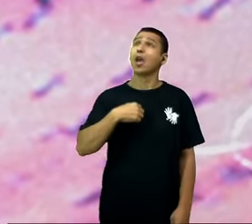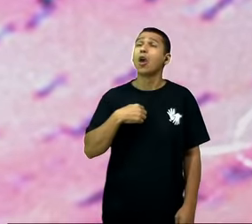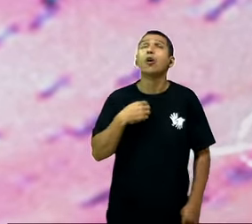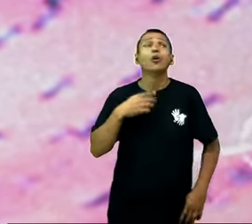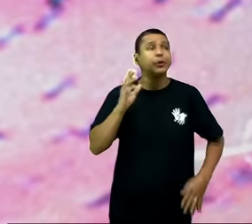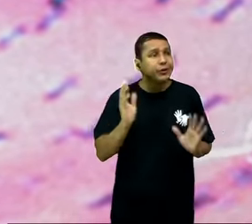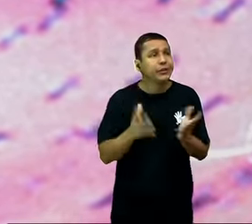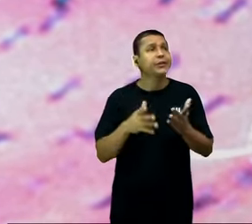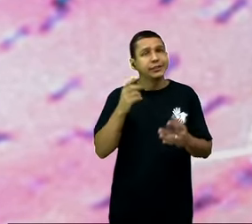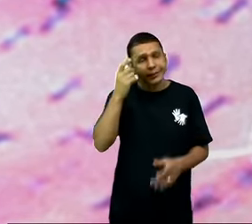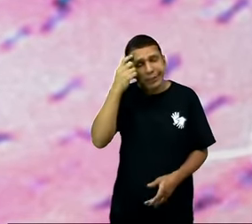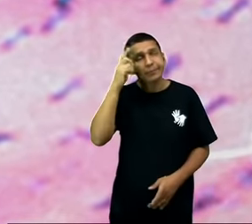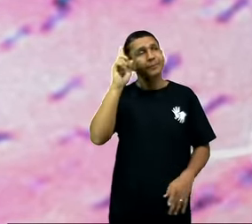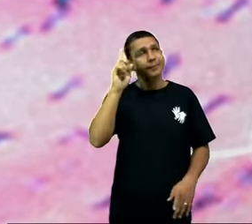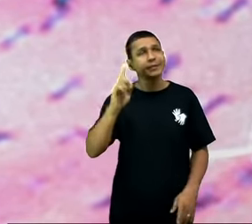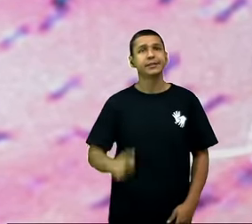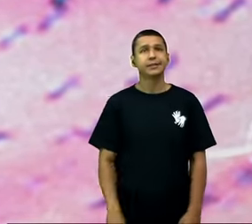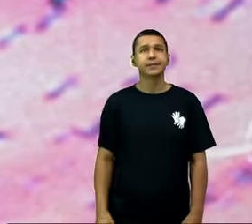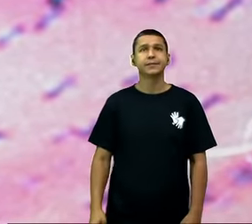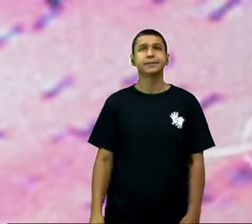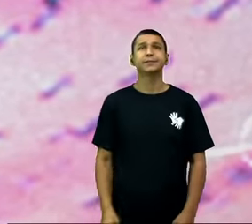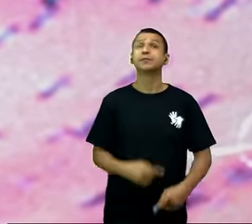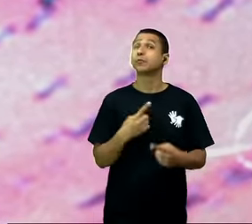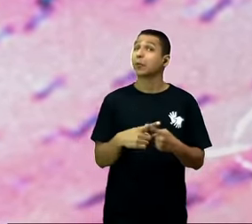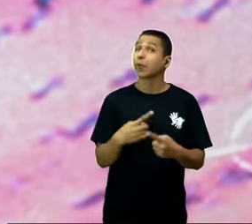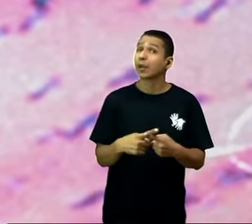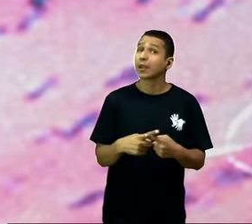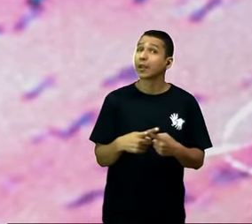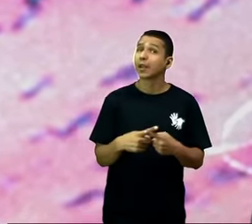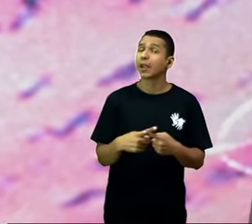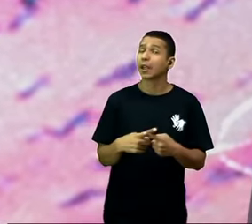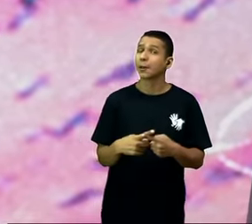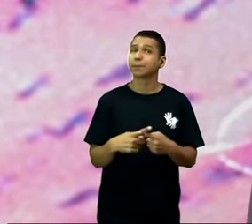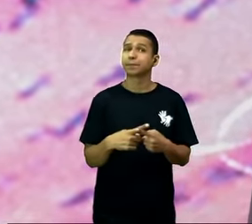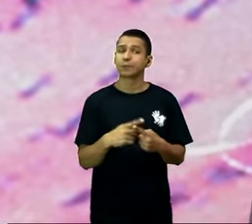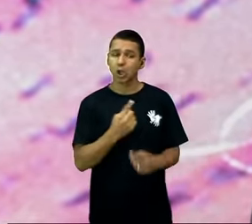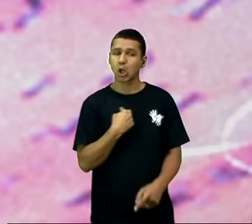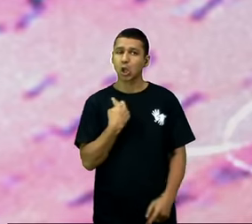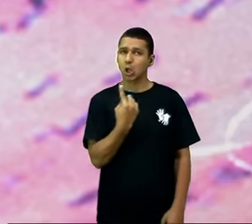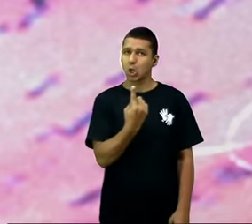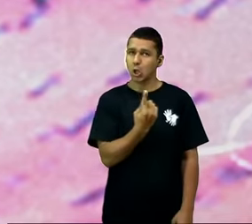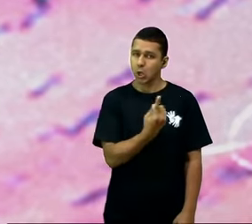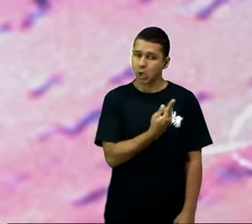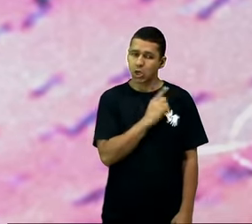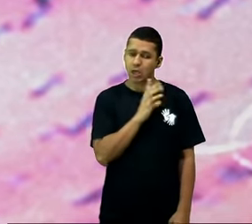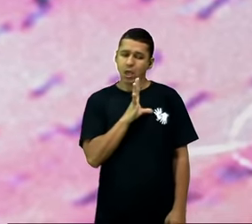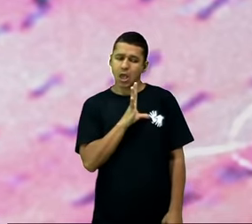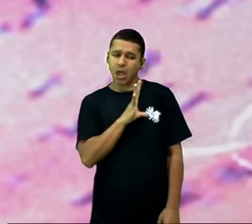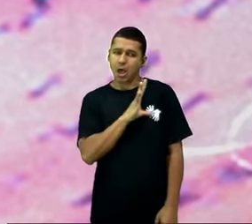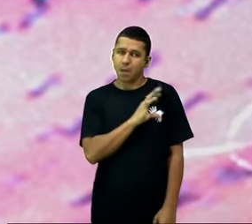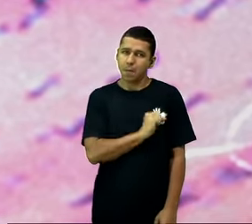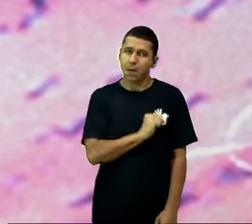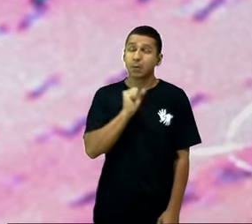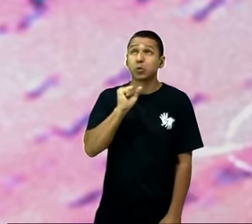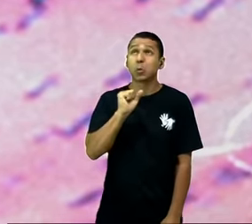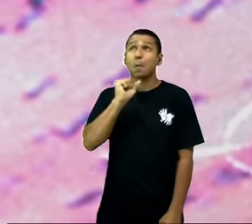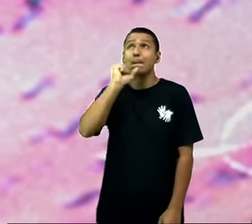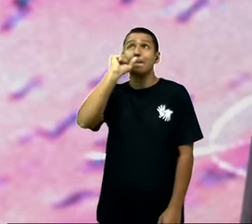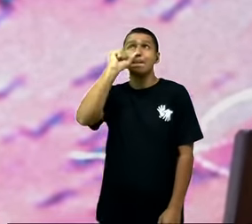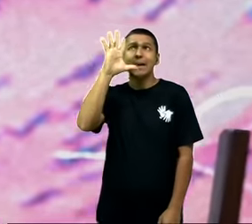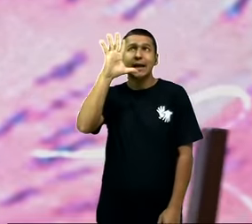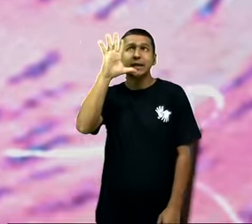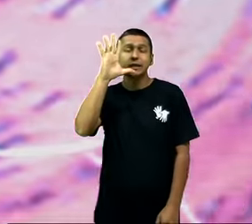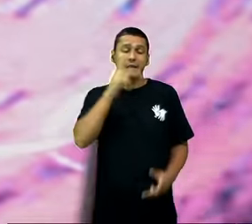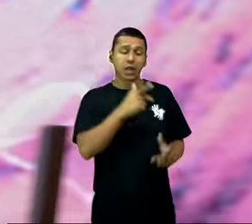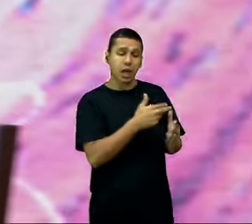já. Pastor, por que isso acontece com a gente? Porque a gente acaba amando mais aquilo que Deus nos pede que o próprio Deus. Simples.